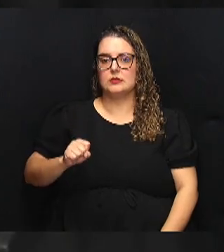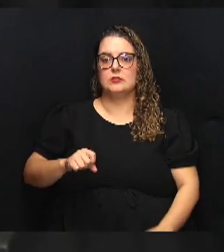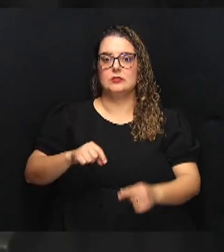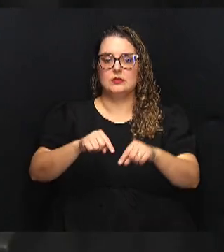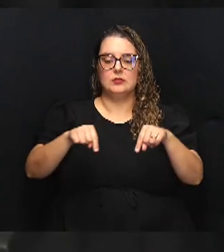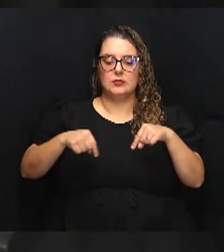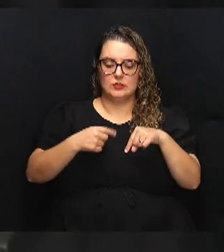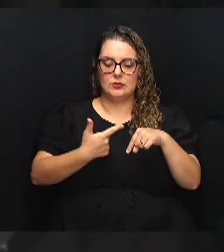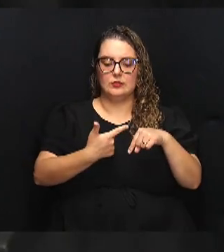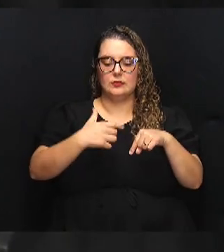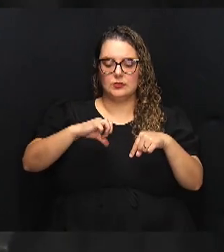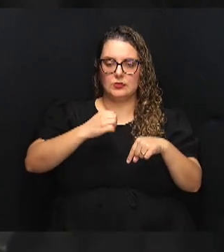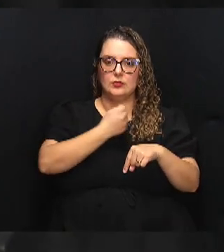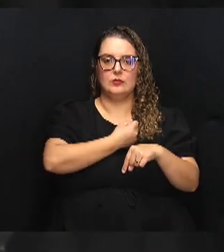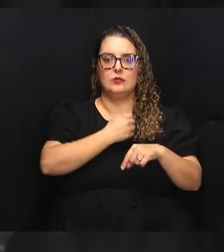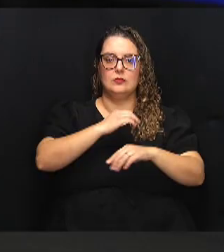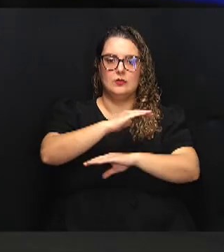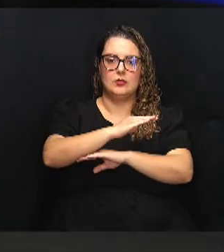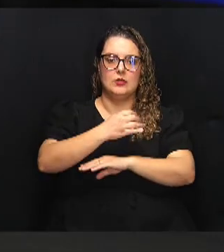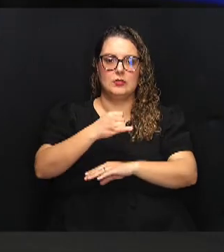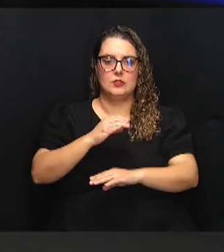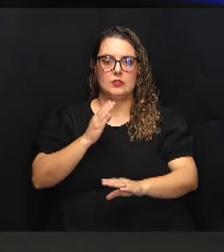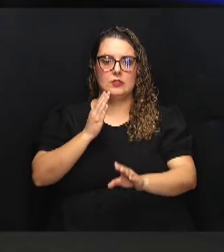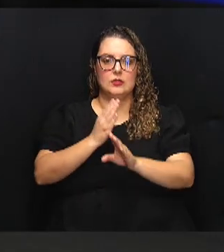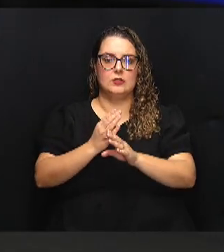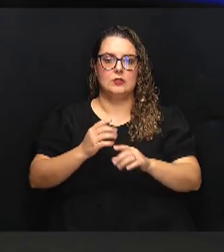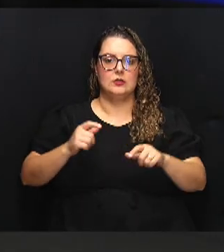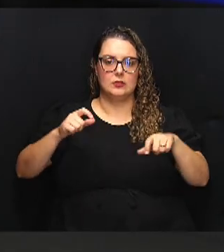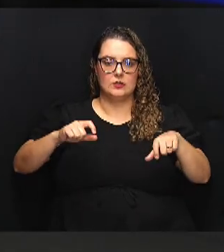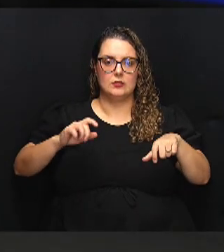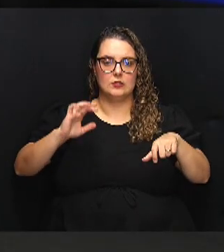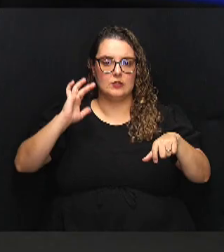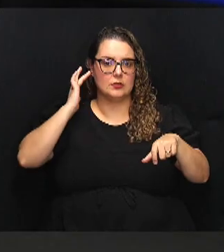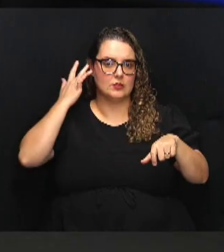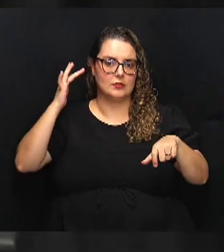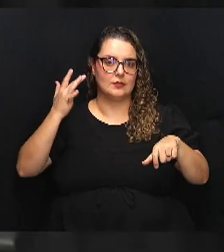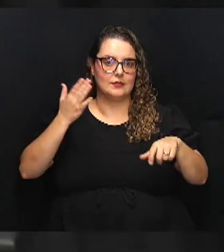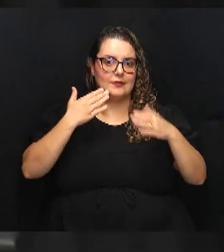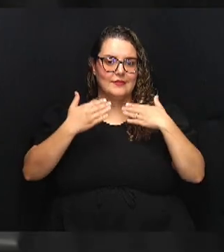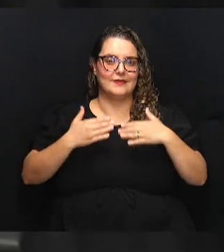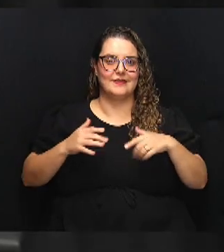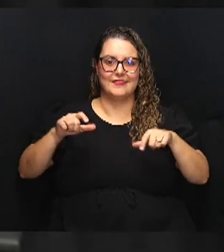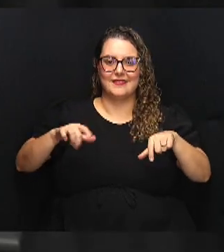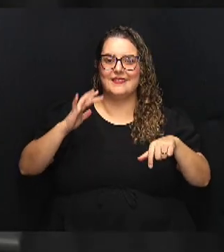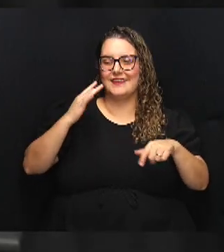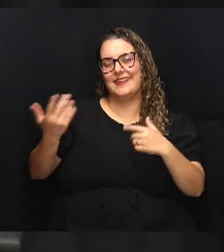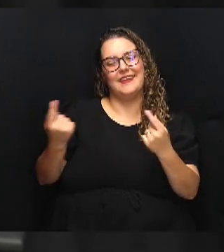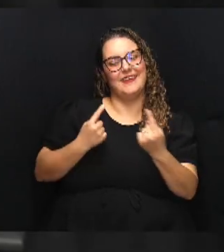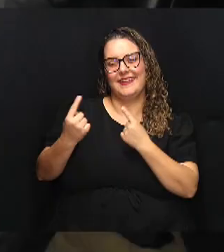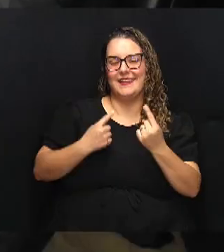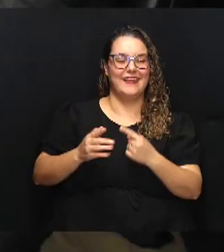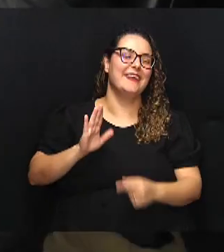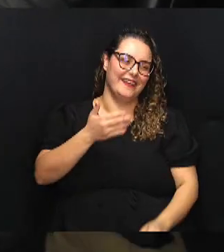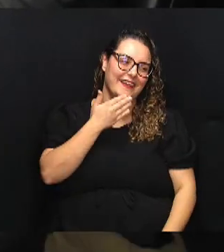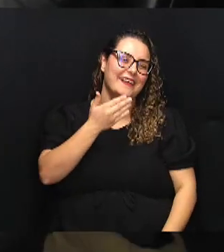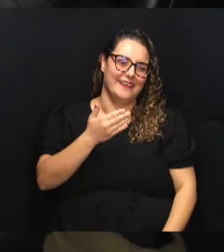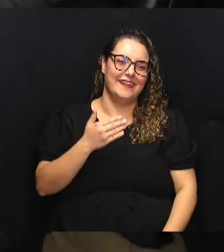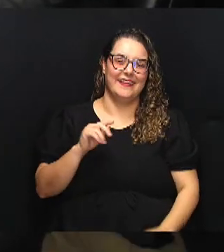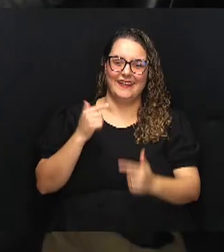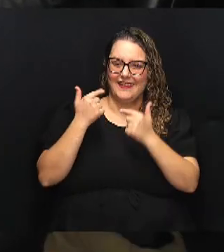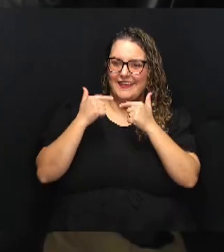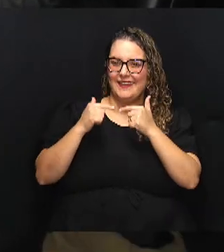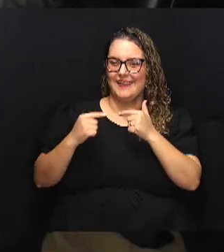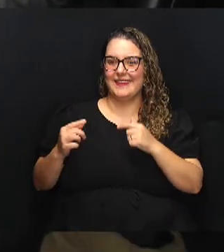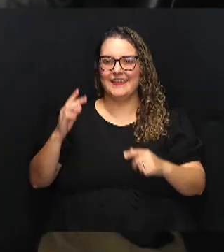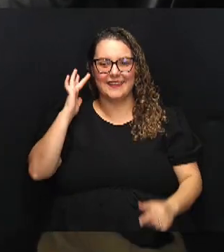número 29. Se te encontrar no Brinco de Ouro, pode falar também já com você? No Brinco já falam, né? Já pedem já, né? No